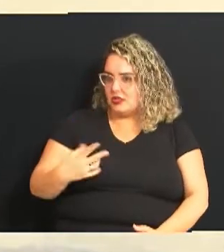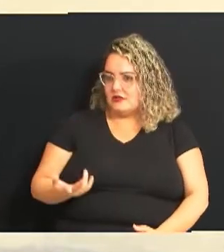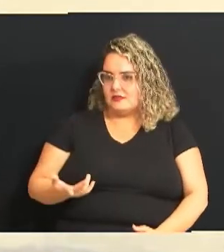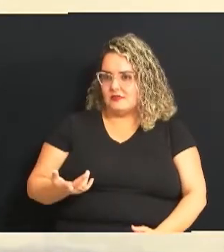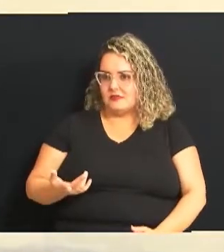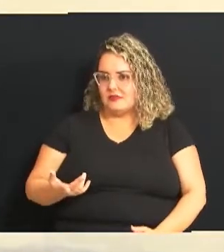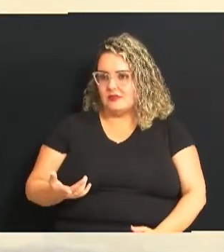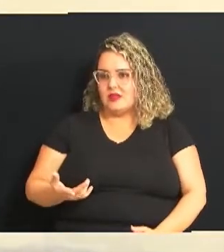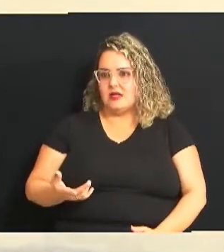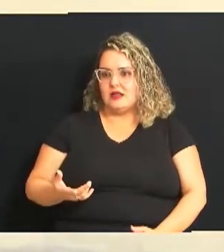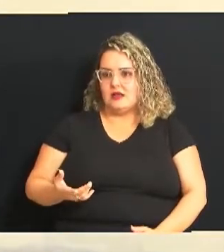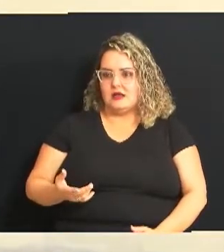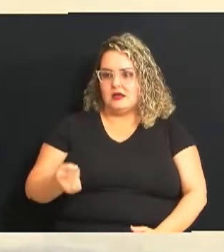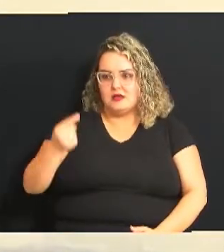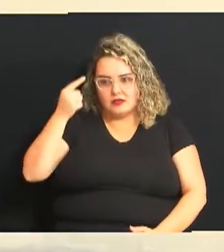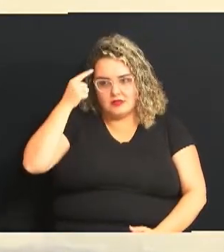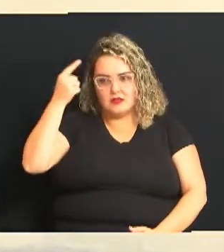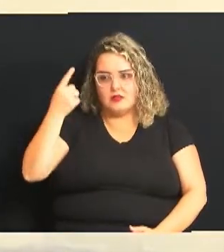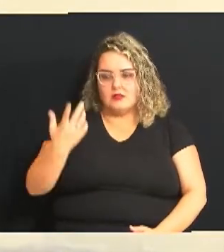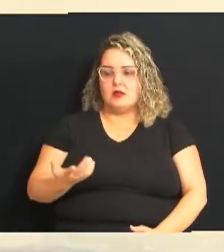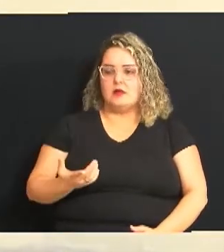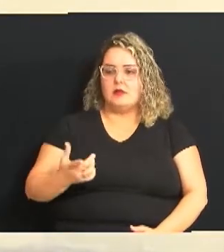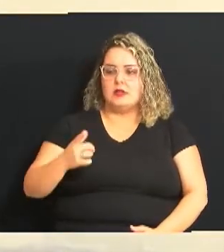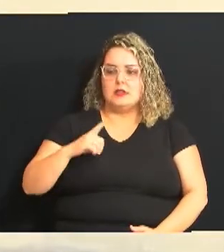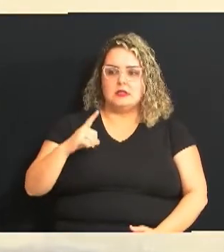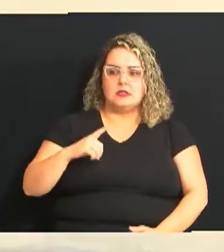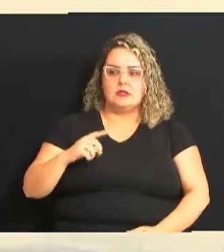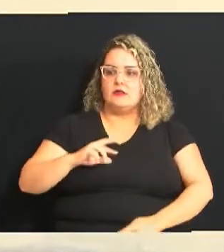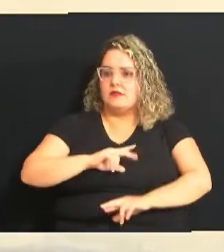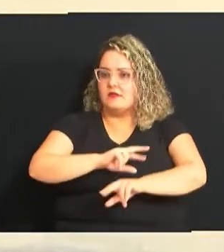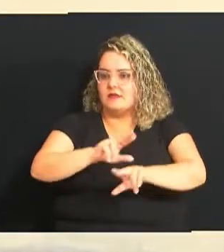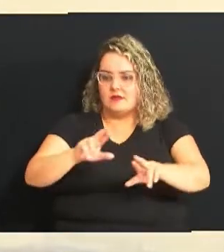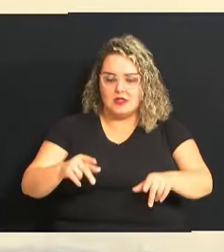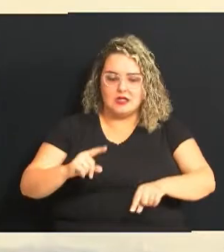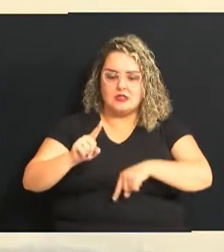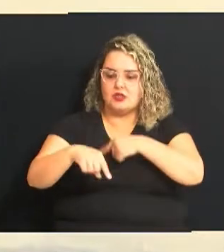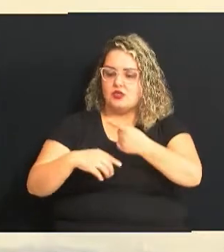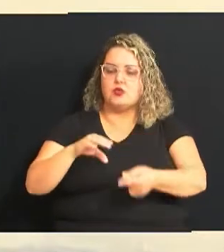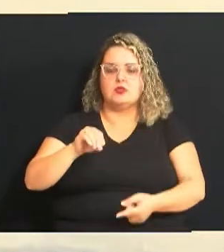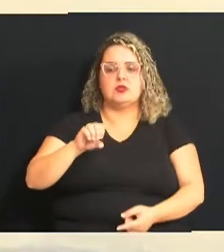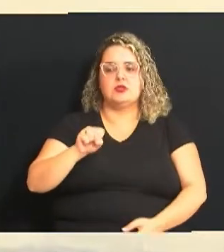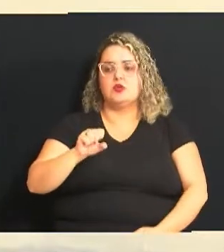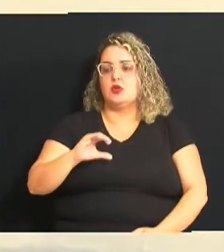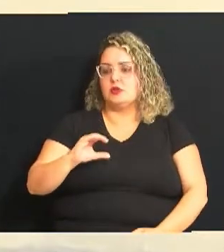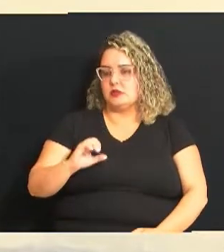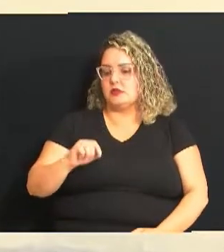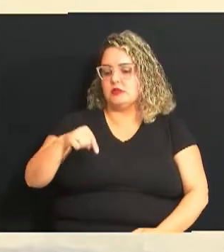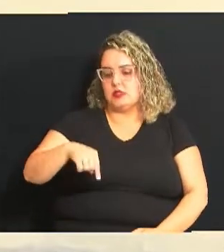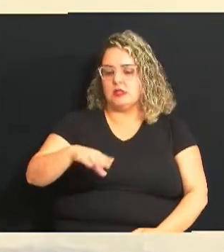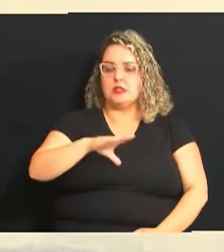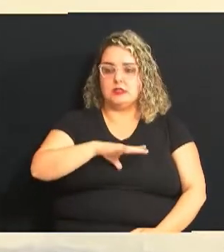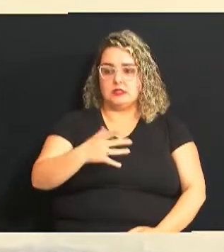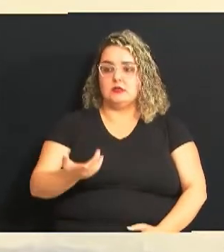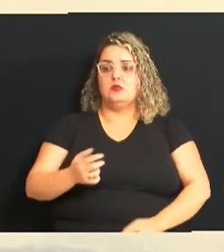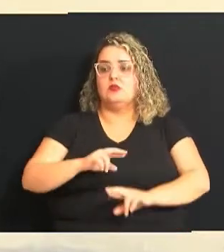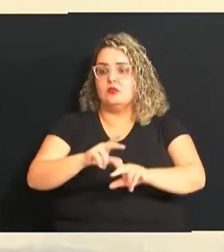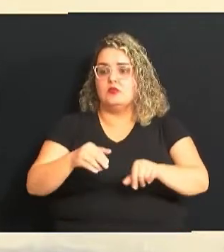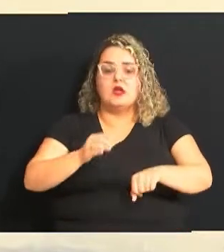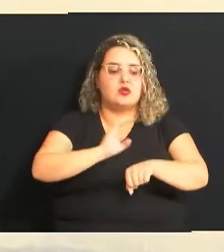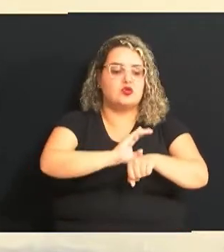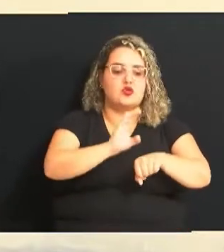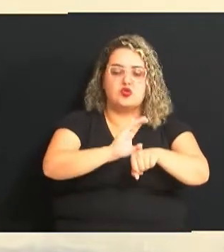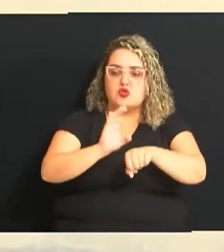que agora veio o Progem na minha cabeça, mas nós temos várias OSCs no município que dão vários